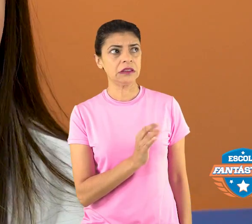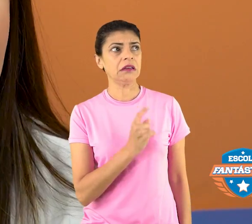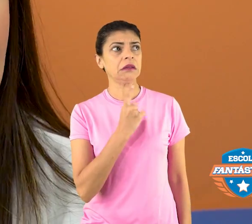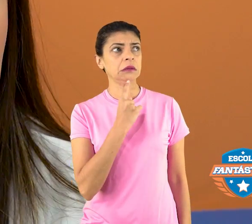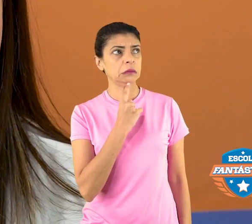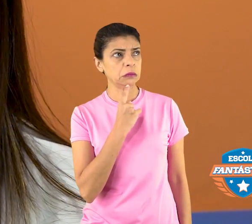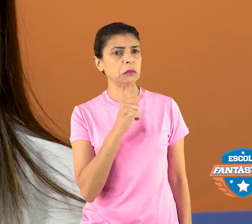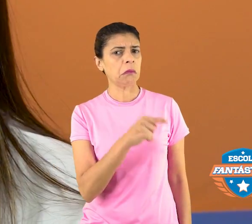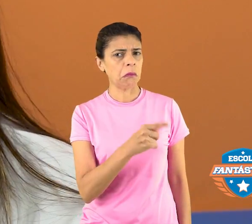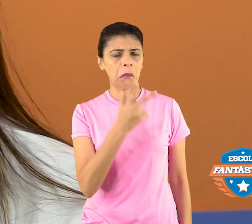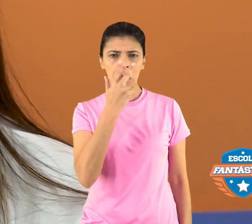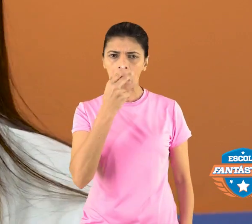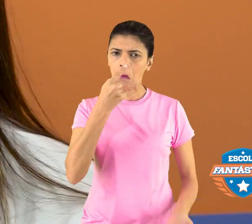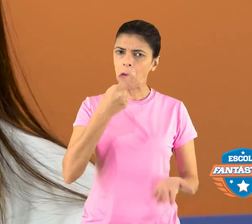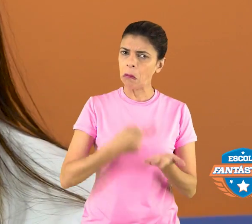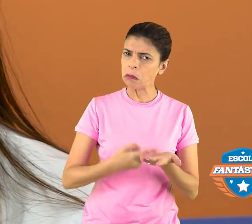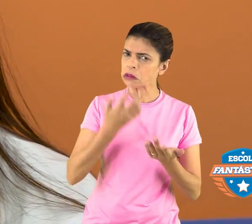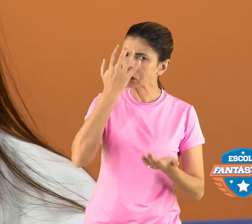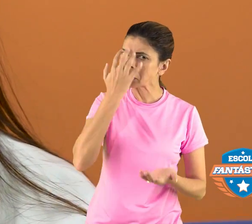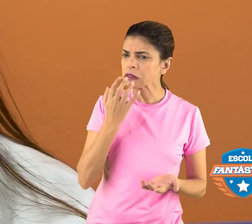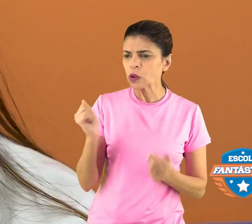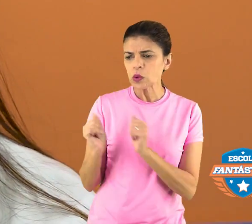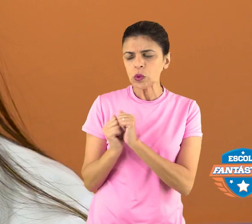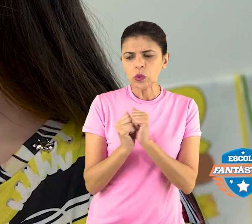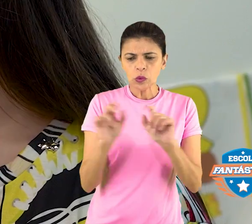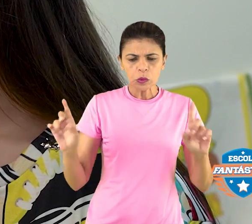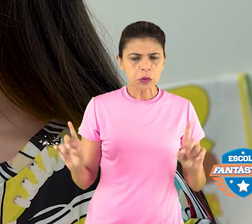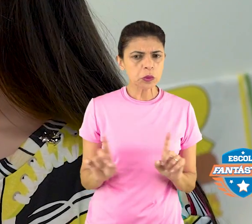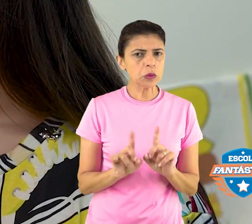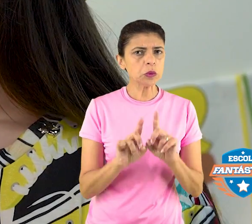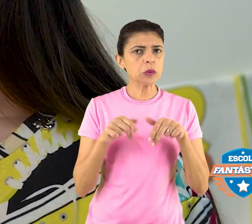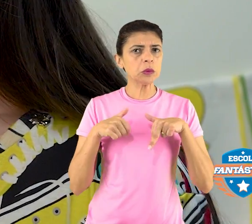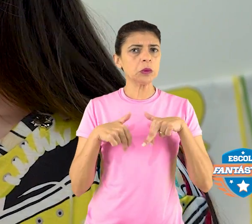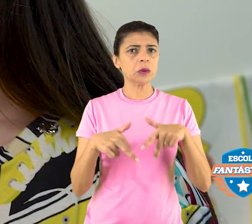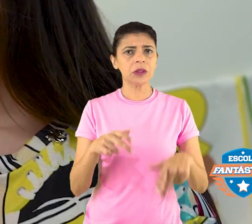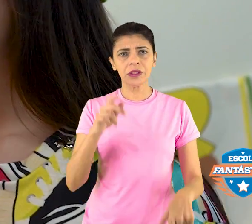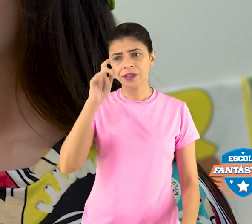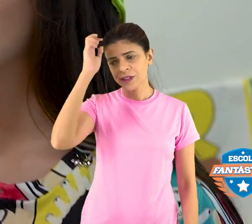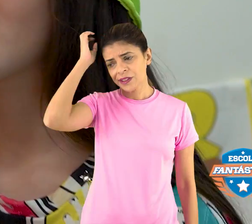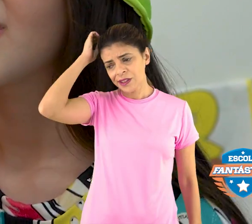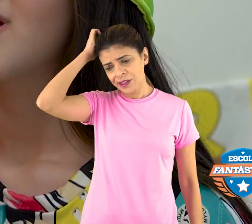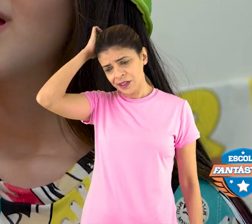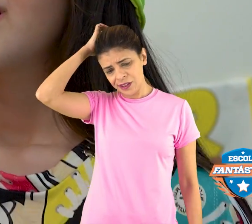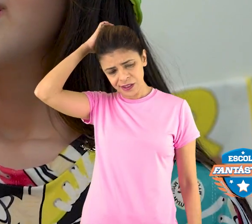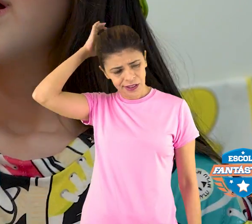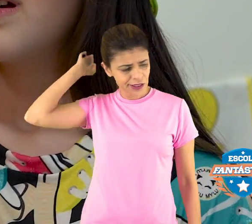Ele levou mesmo a sério esse lance de desfilar do seu lado. Oh, não!